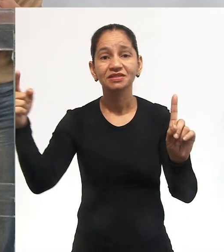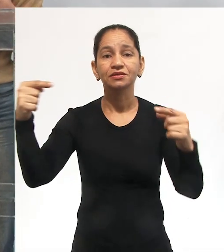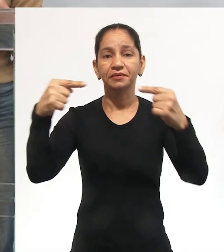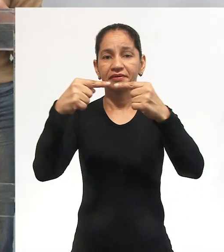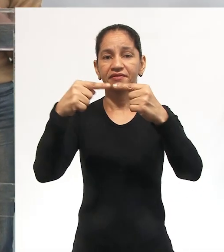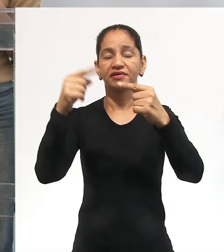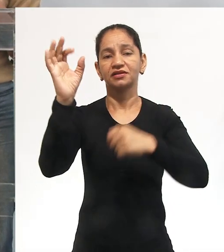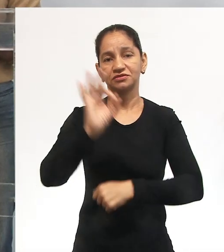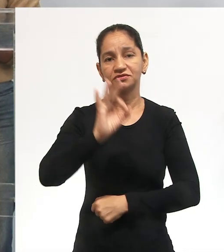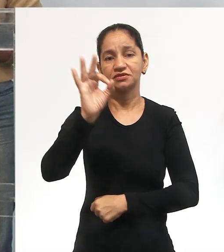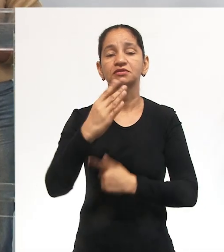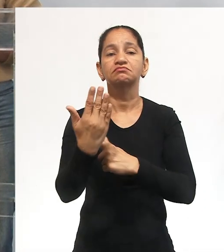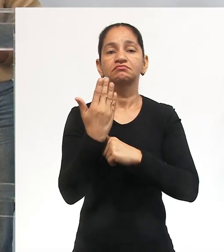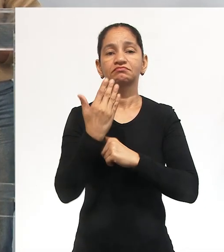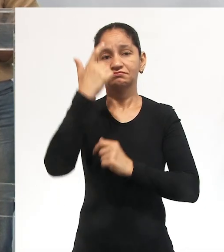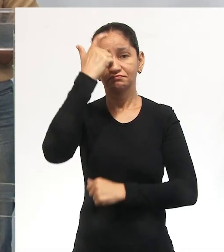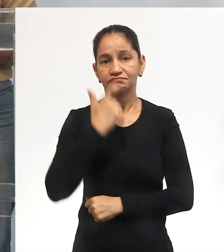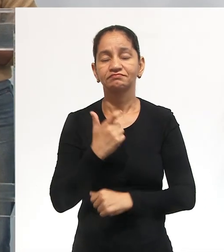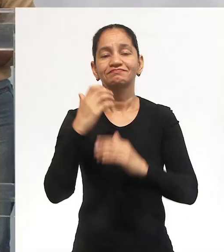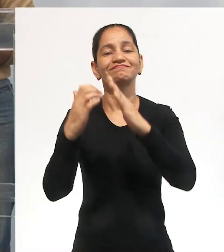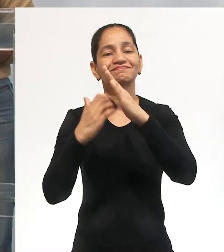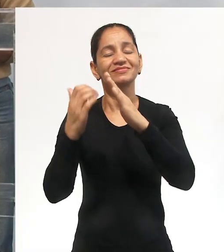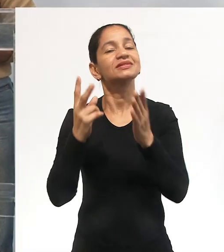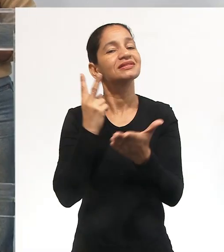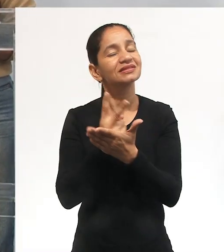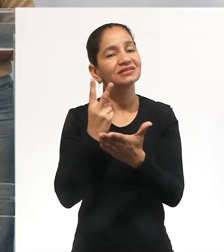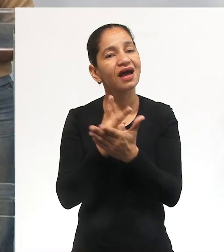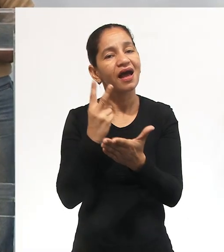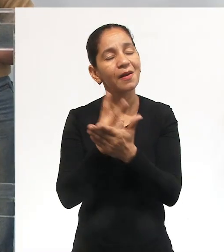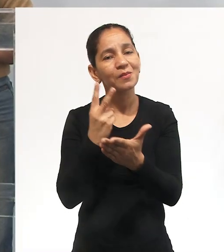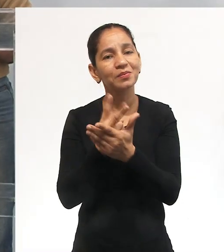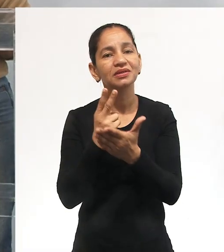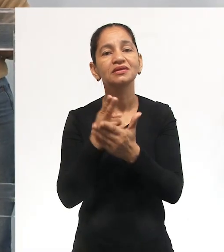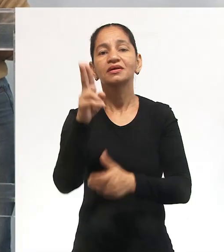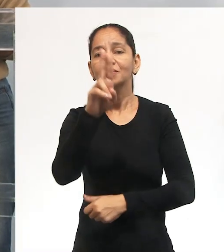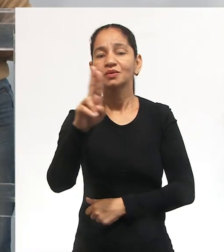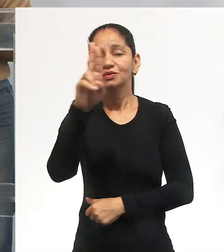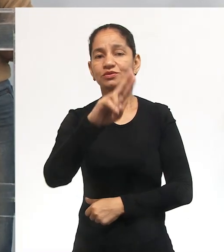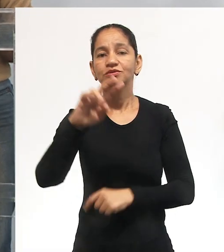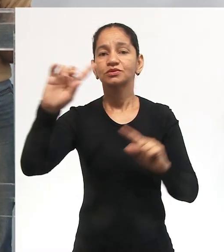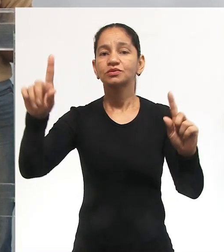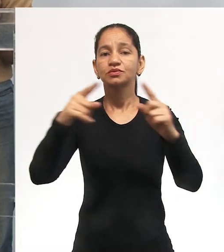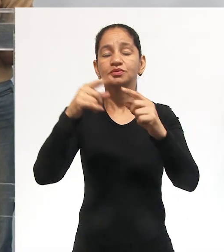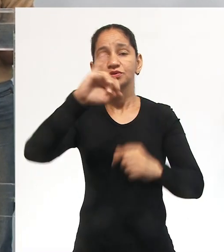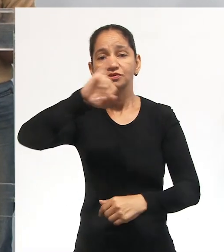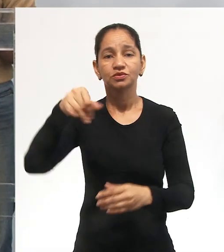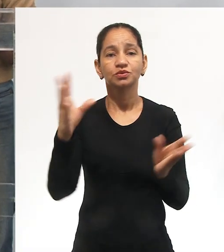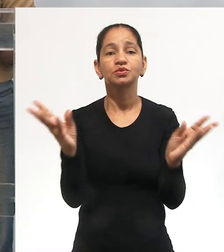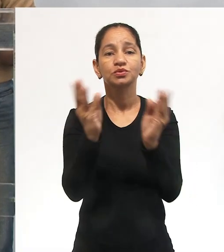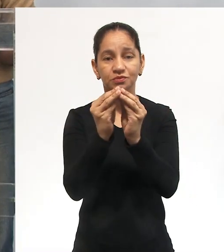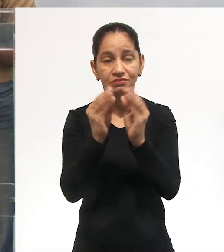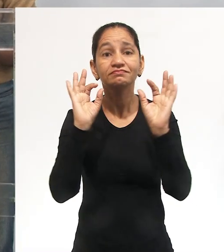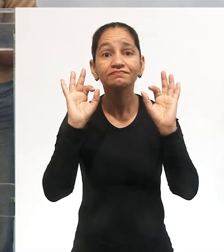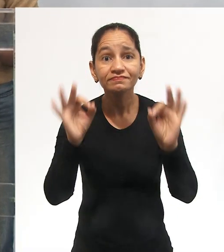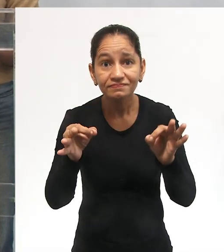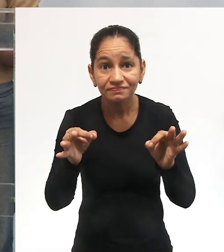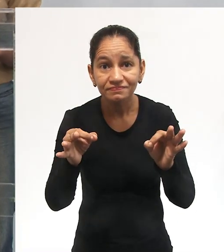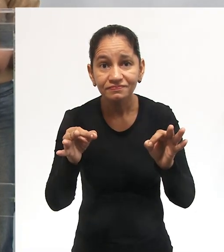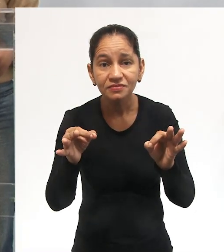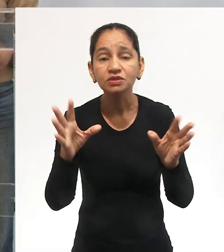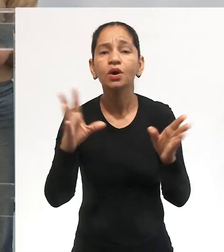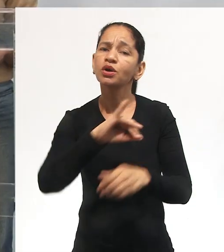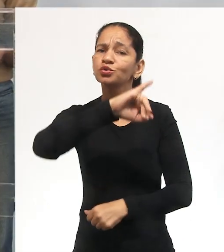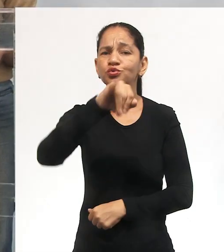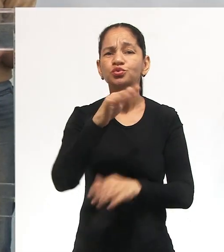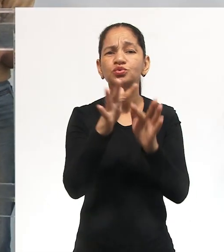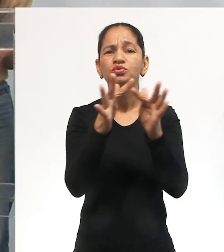a equivalência de taxa vai nos ajudar nisso. Lembrando que a equivalência de taxa nós vamos estar falando de regime de juros compostos, tá? Para